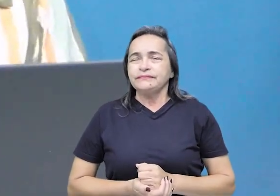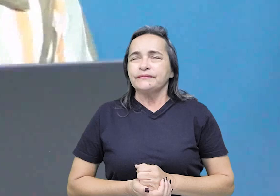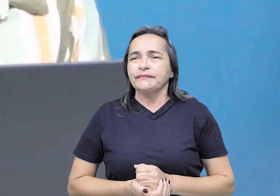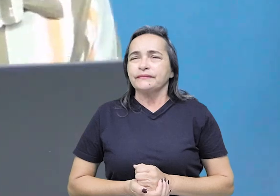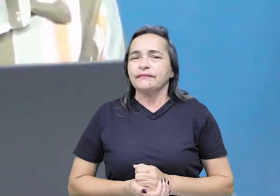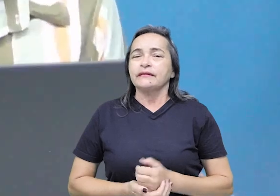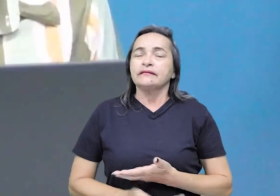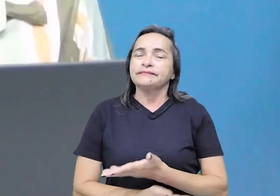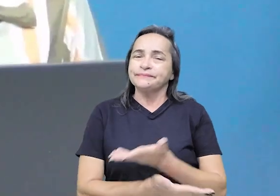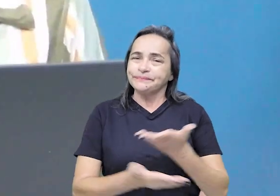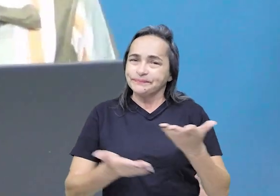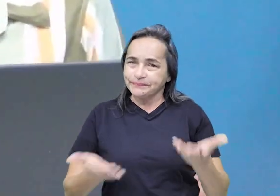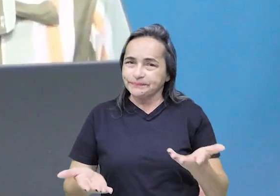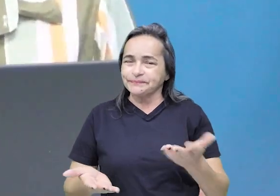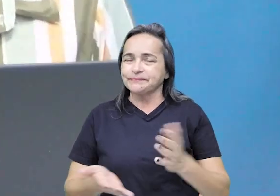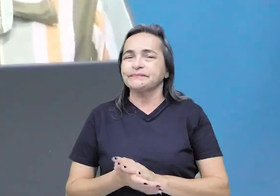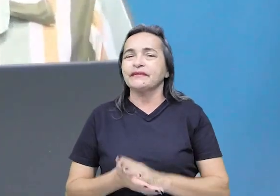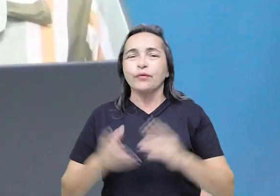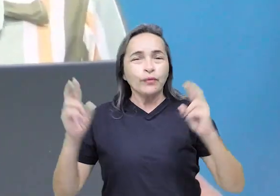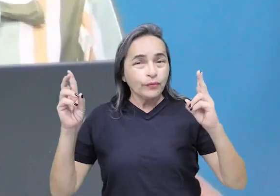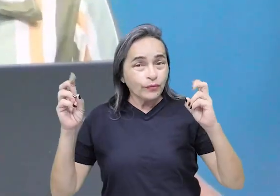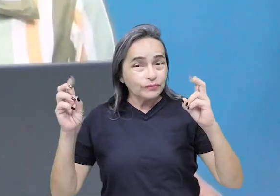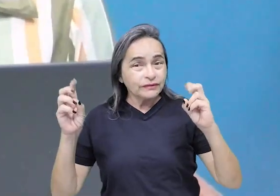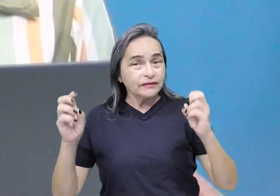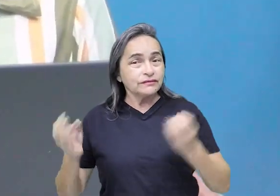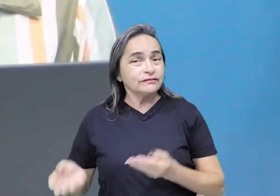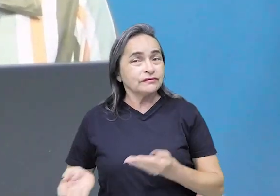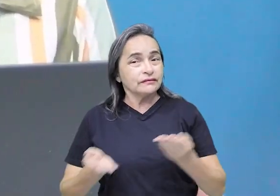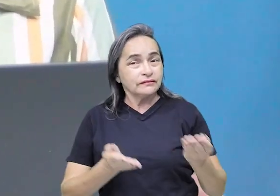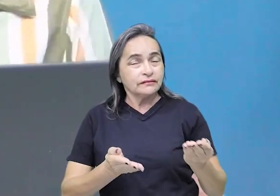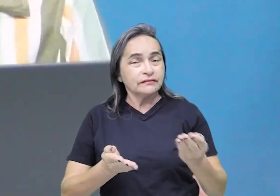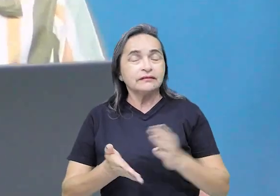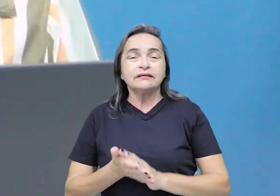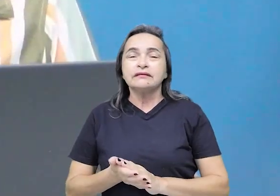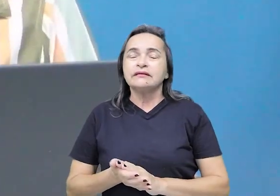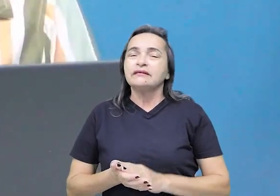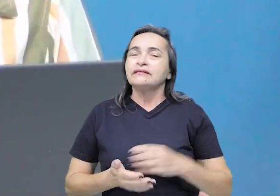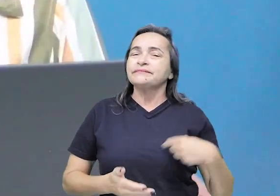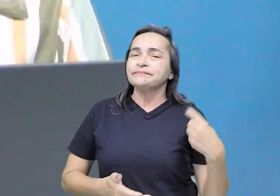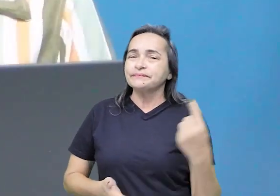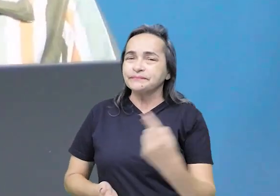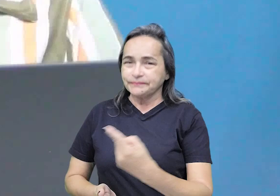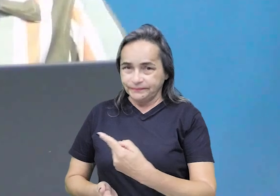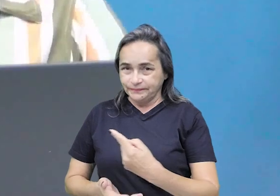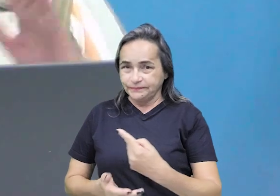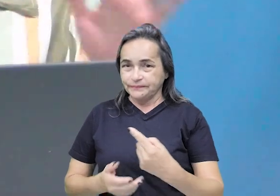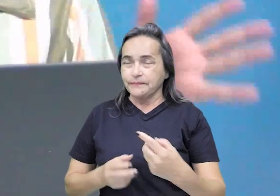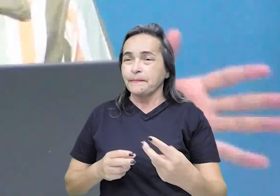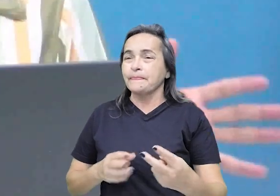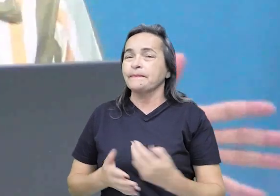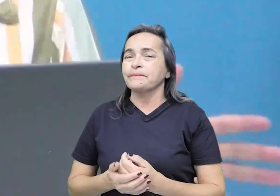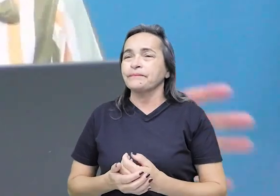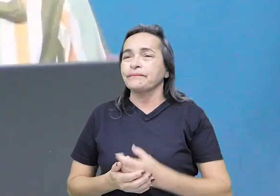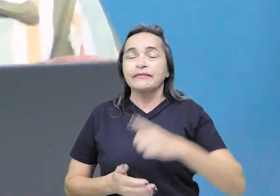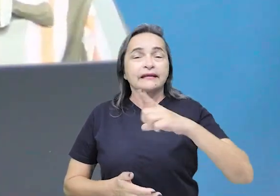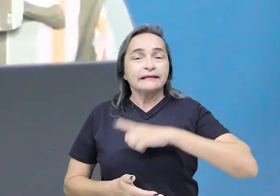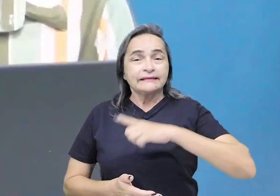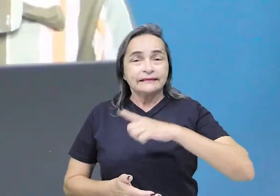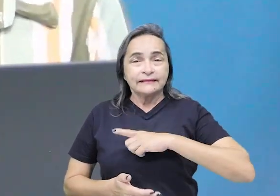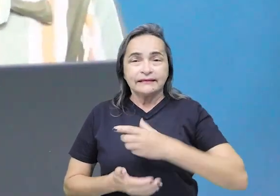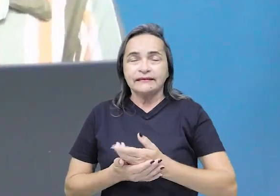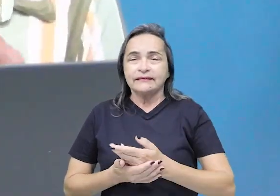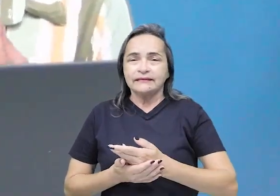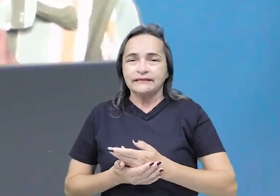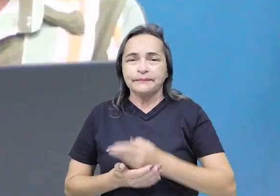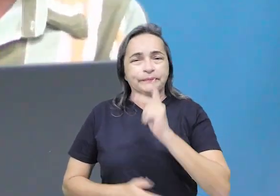um contexto para você que eu acho muito bacana, que o nosso público ele é majoritariamente